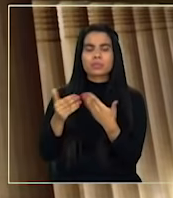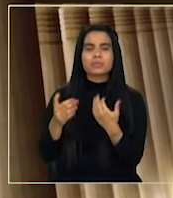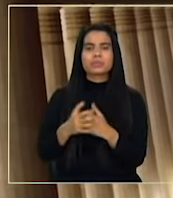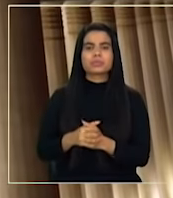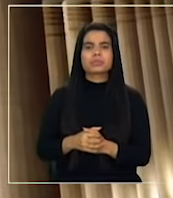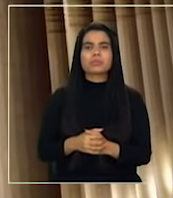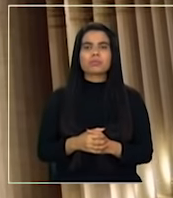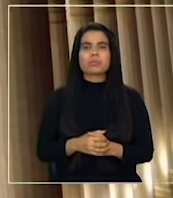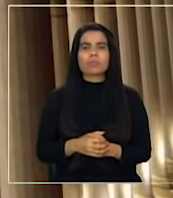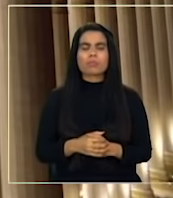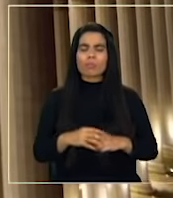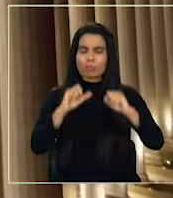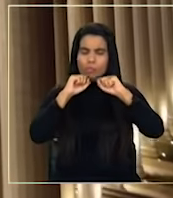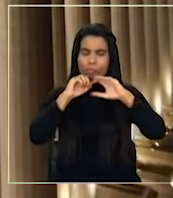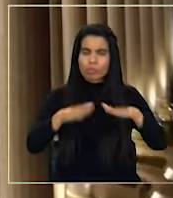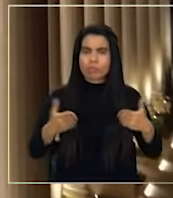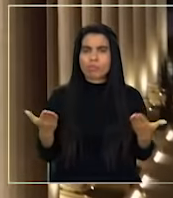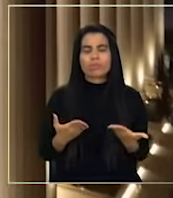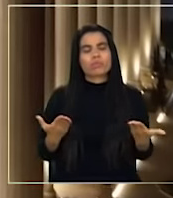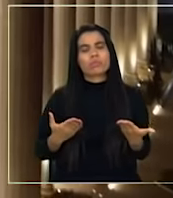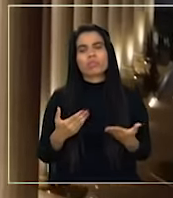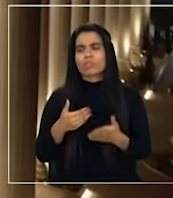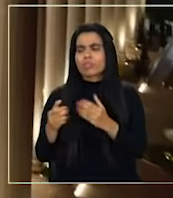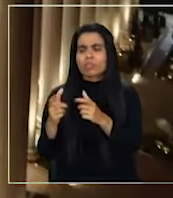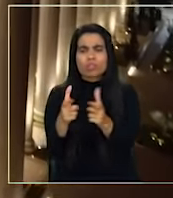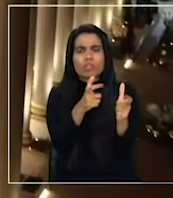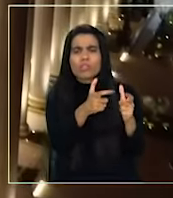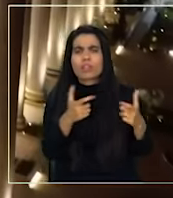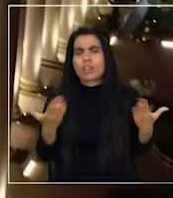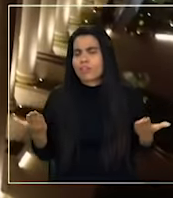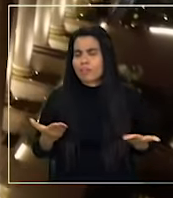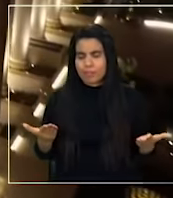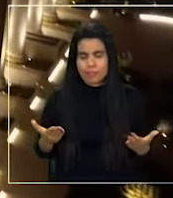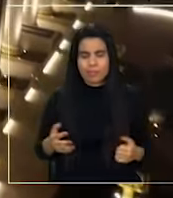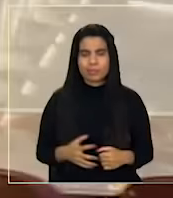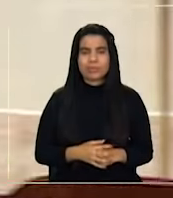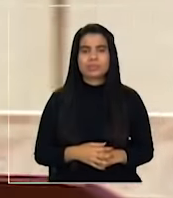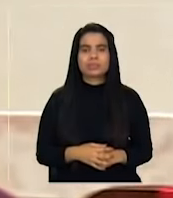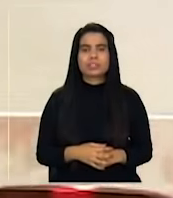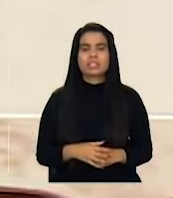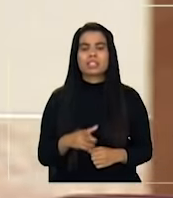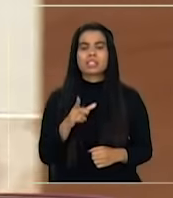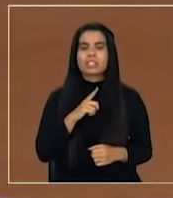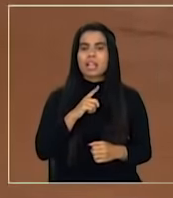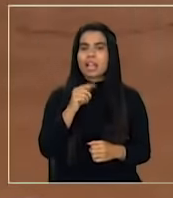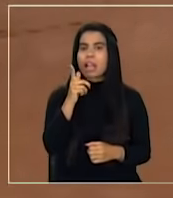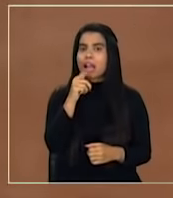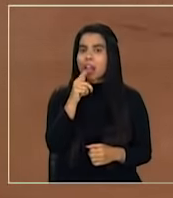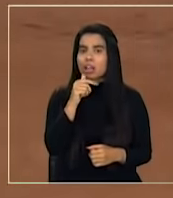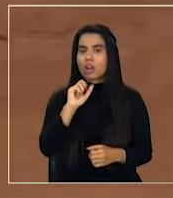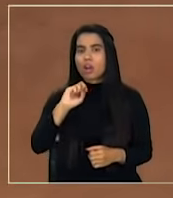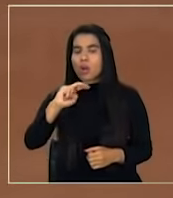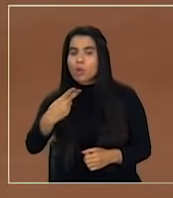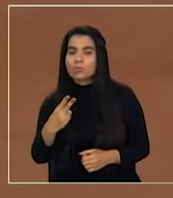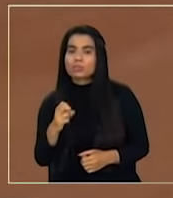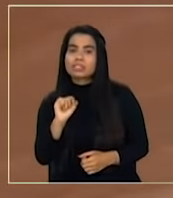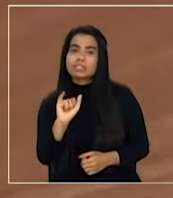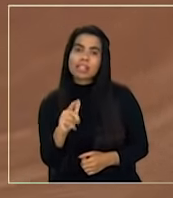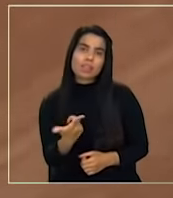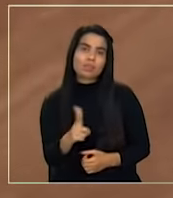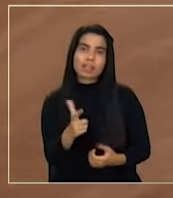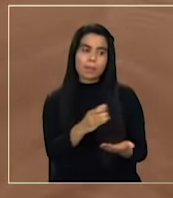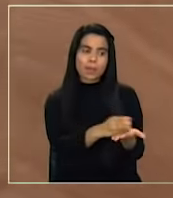que nós vamos abençoar. Onde você estiver agora, tem a garrafa com água. Se você não tem garrafa, pega um